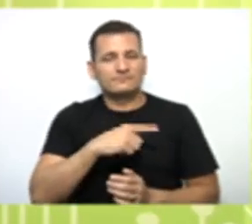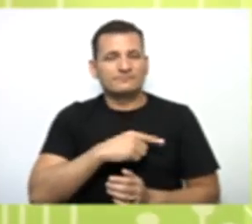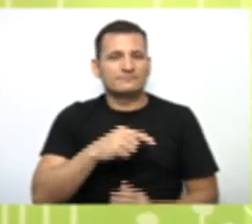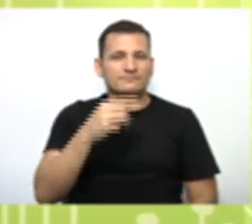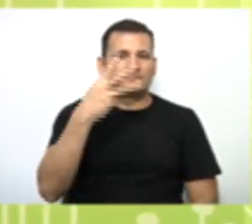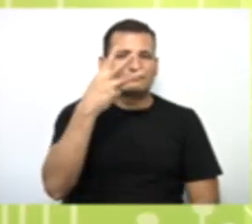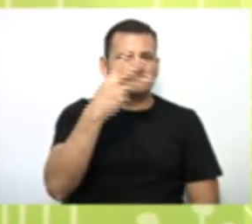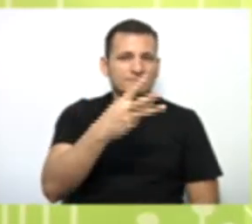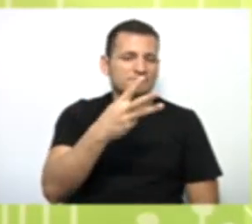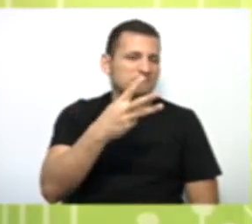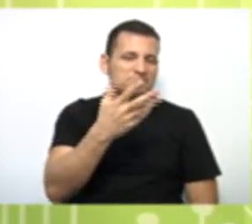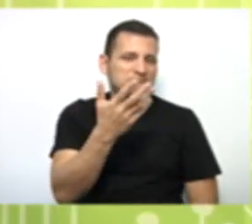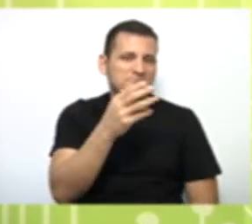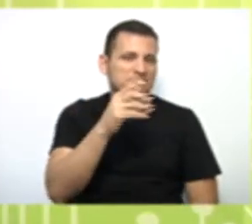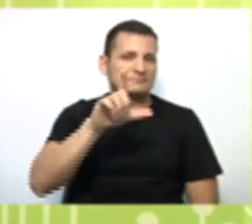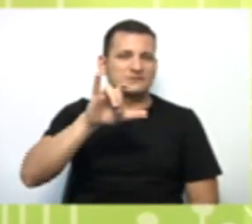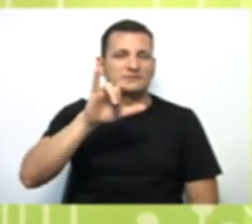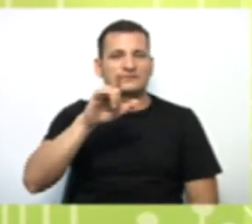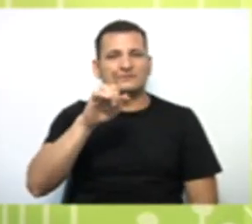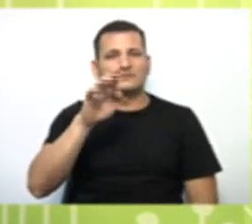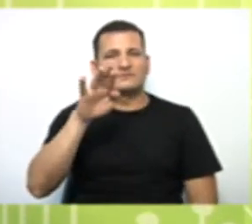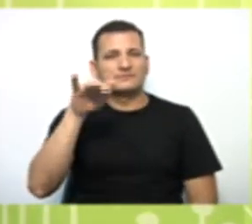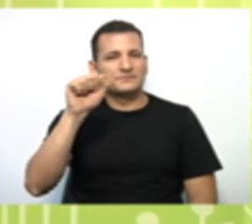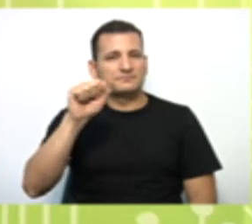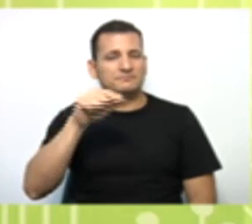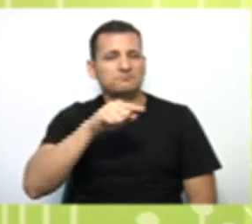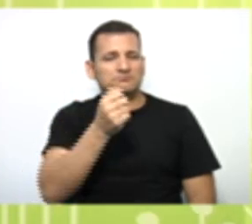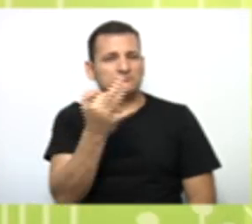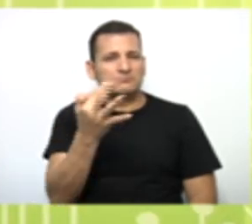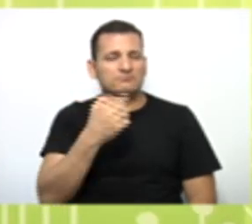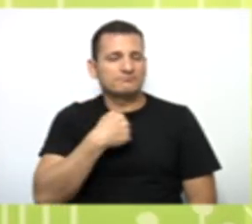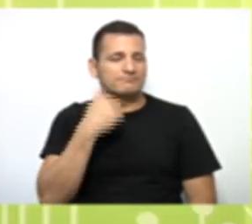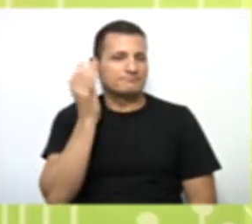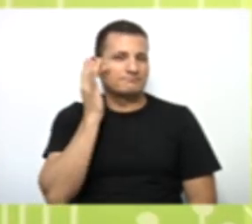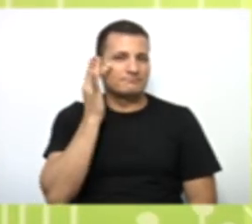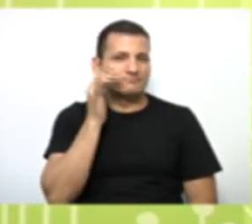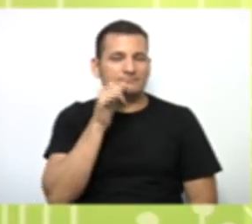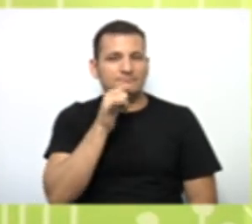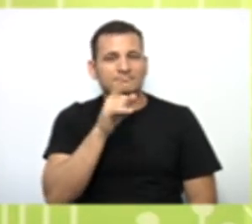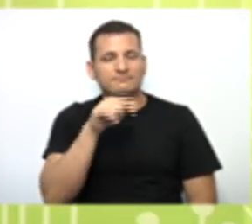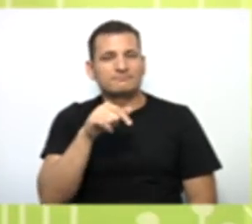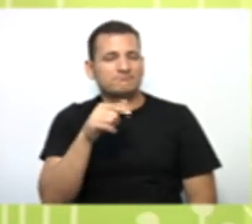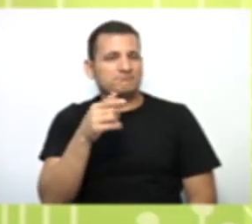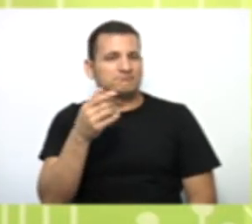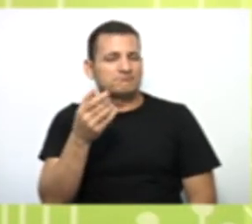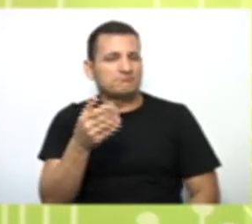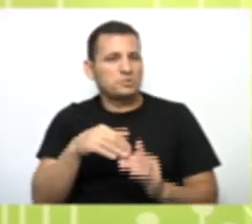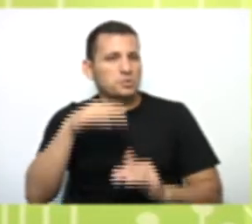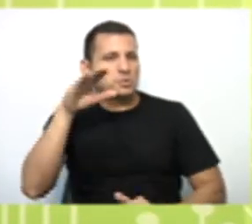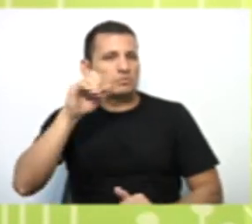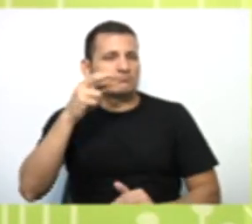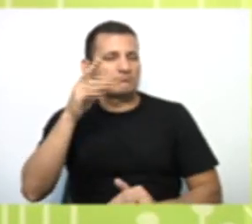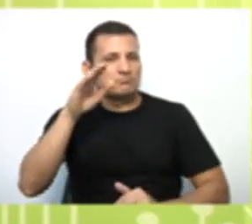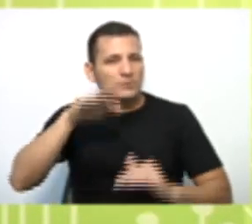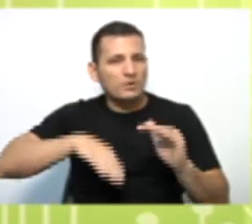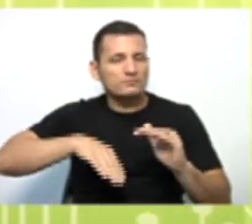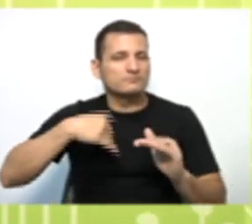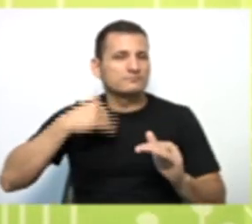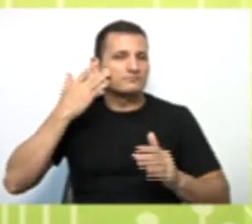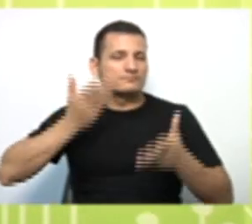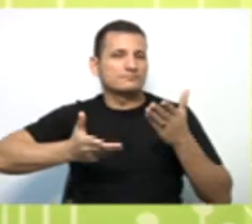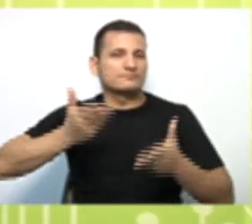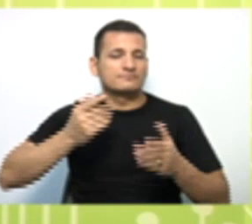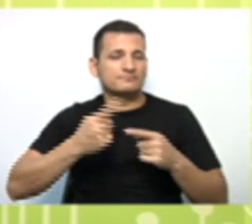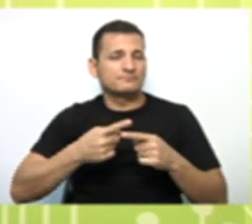poucas libras. Quanto é que é isso? Não sei. Não sei se é muito ou é pouco. Porque a gente não tem essa noção. É uma